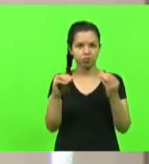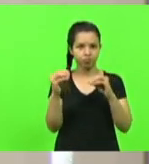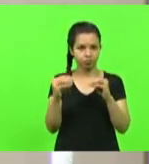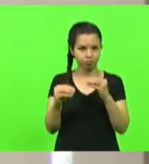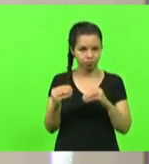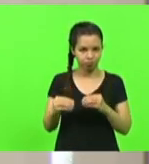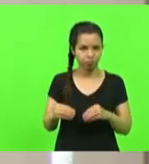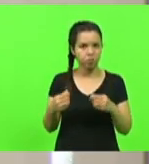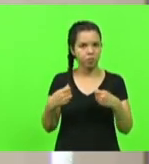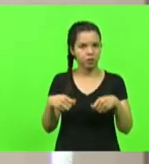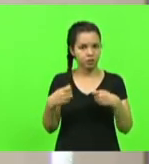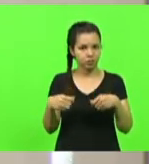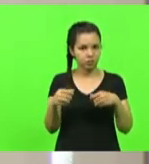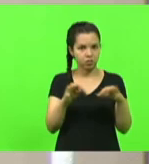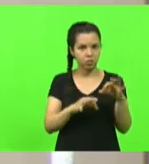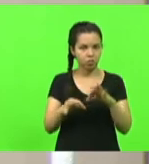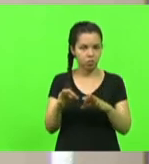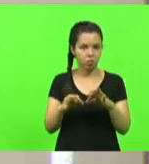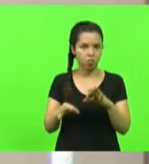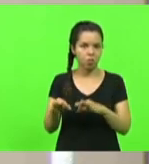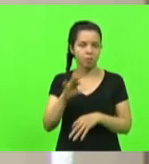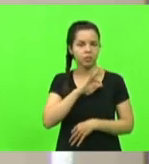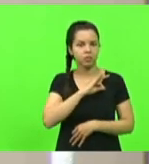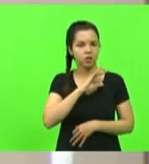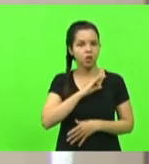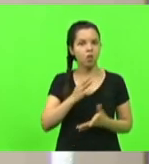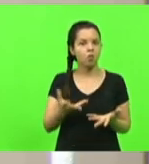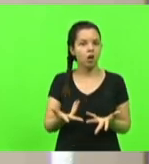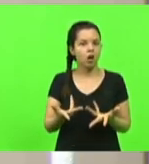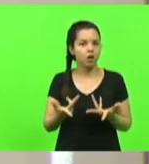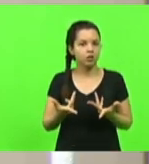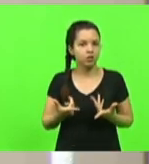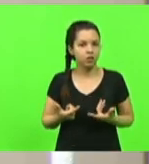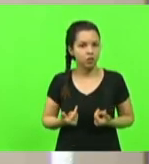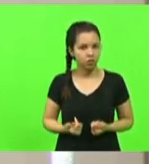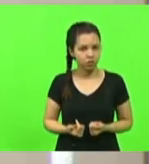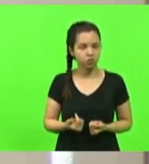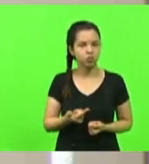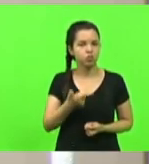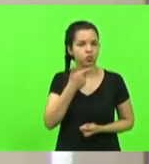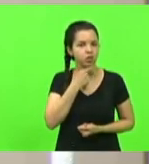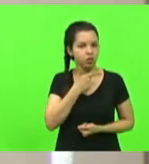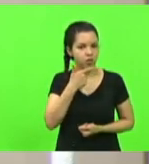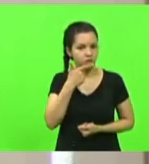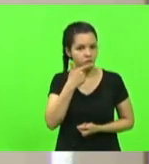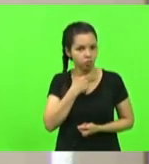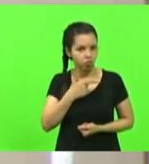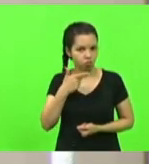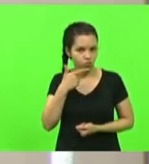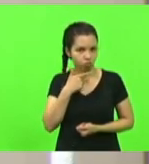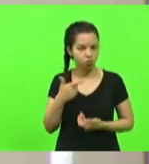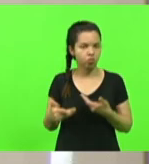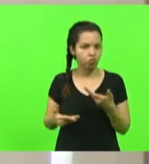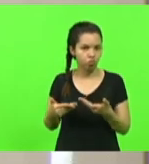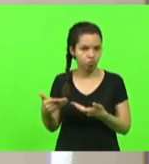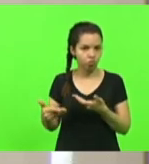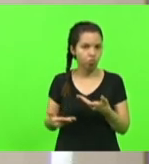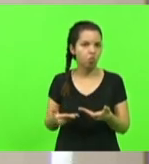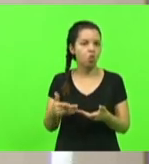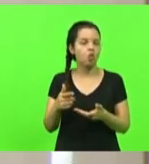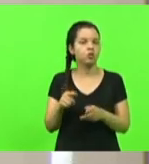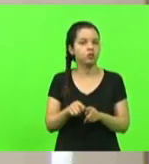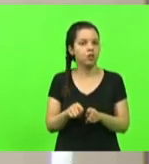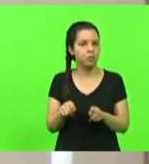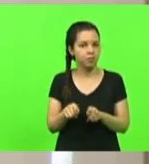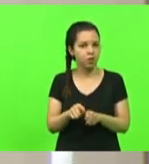regulamento técnico de identidade e qualidade do queijo colonial artesanal de leite cru e adota outras providências. Deputados que aprovam, permaneçam